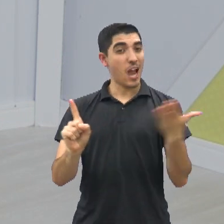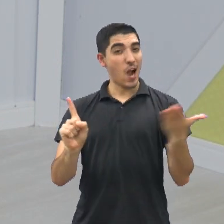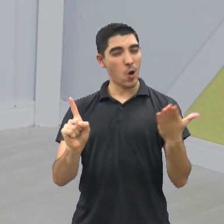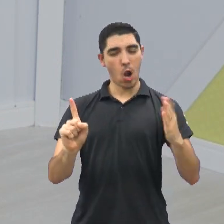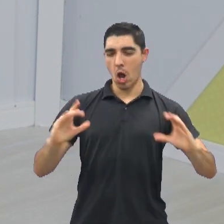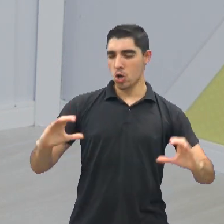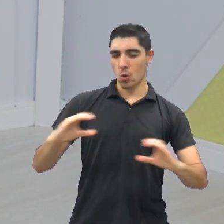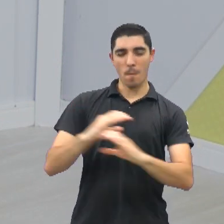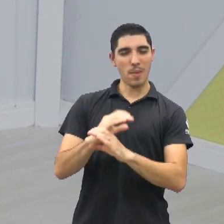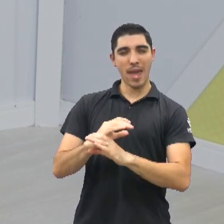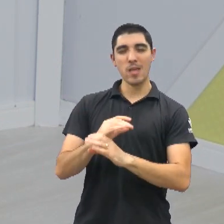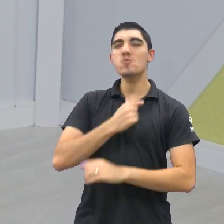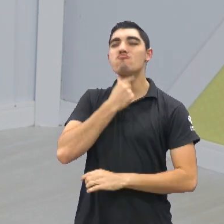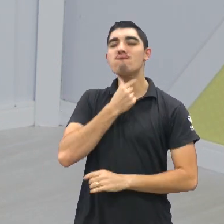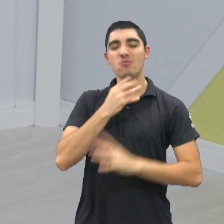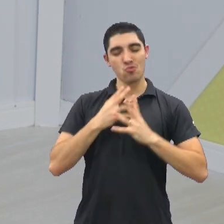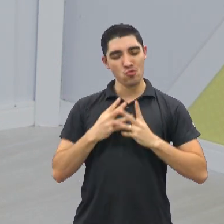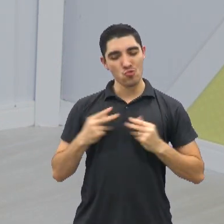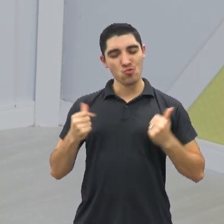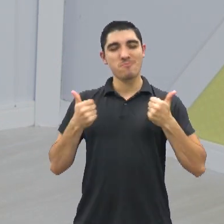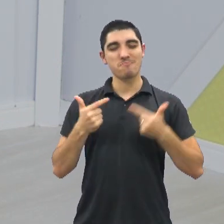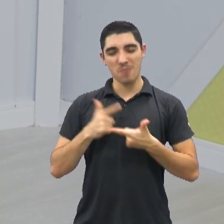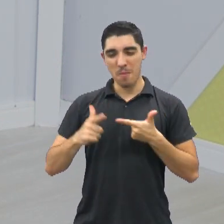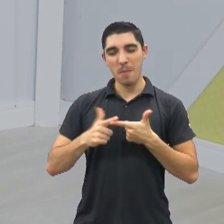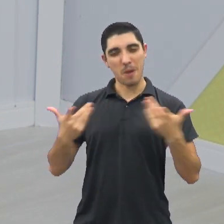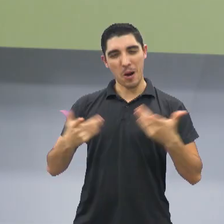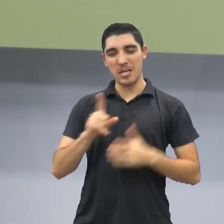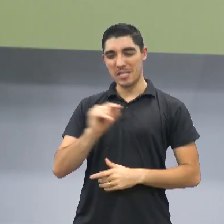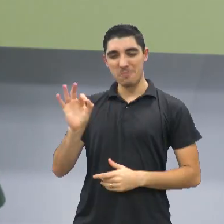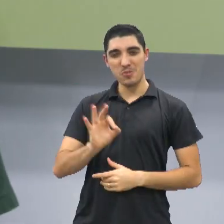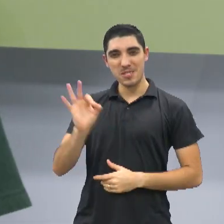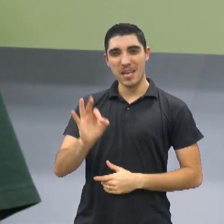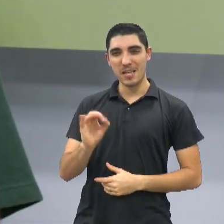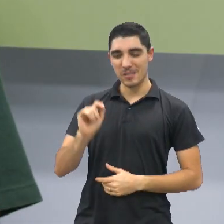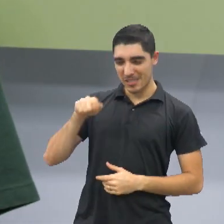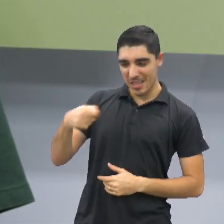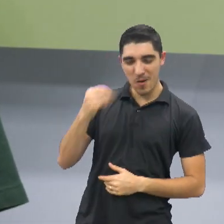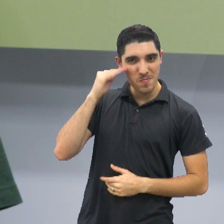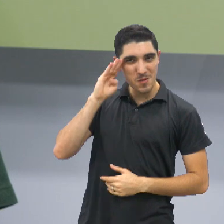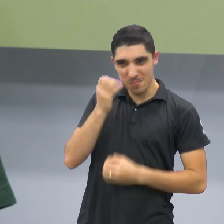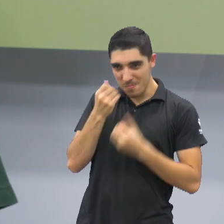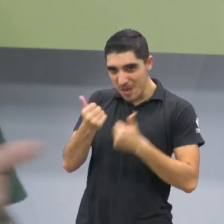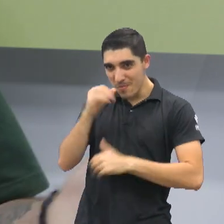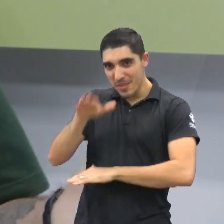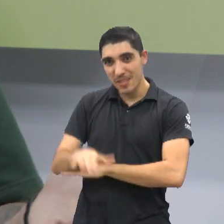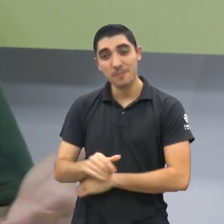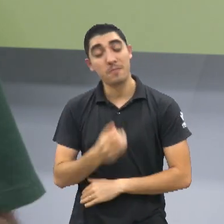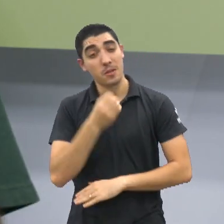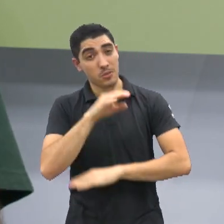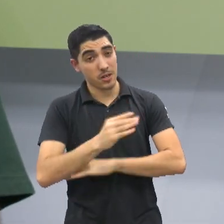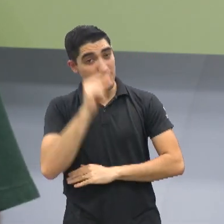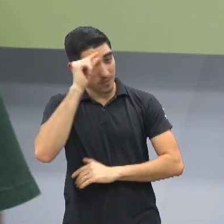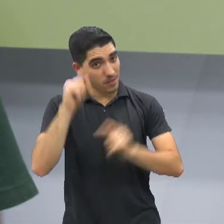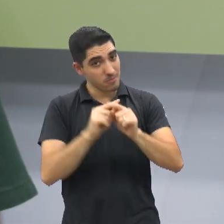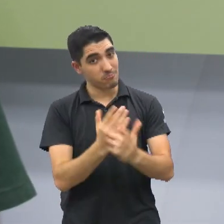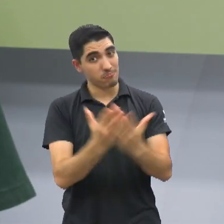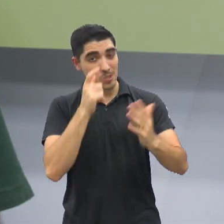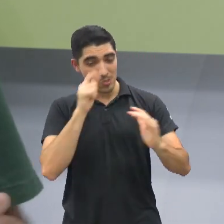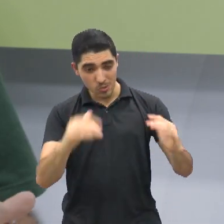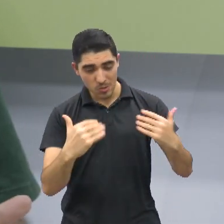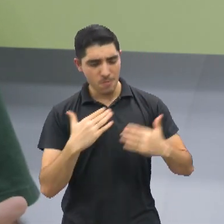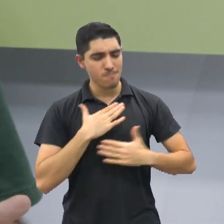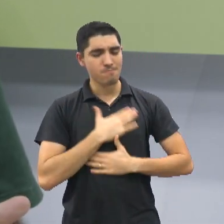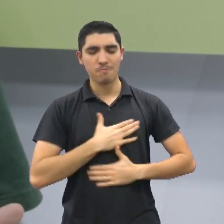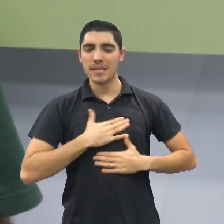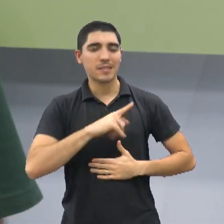ridão o nosso querido Bruno Castilho tudo bem Brunão boa tarde boa tarde viira boa tarde a você aí de casa como sempre é um prazer inen rável